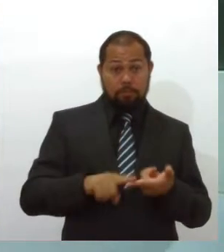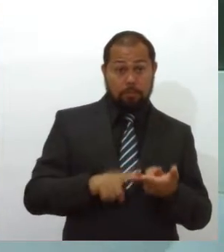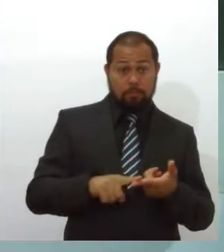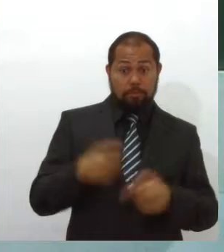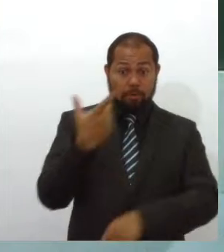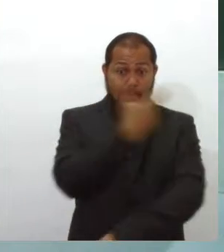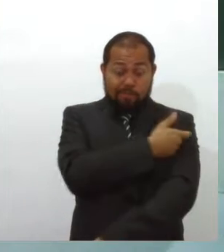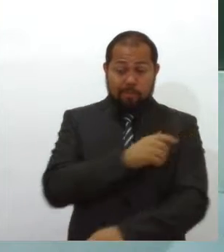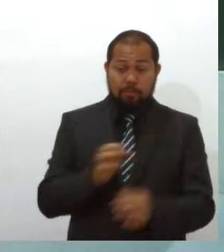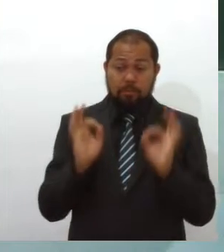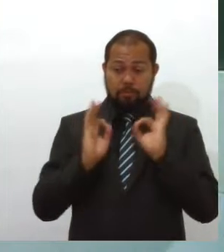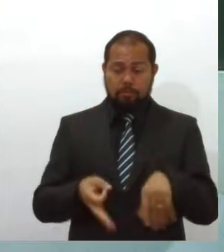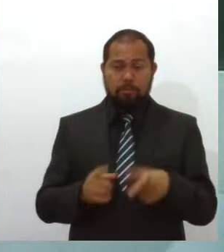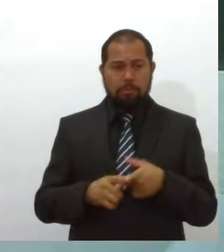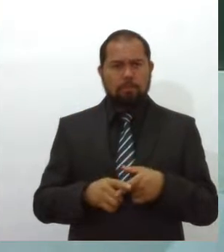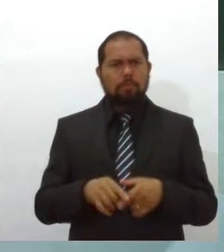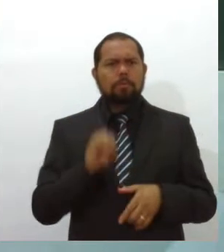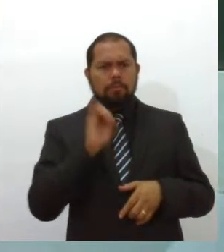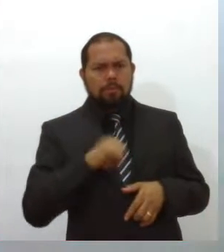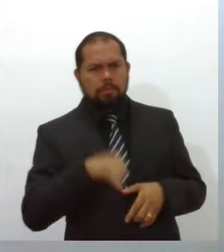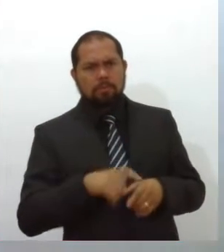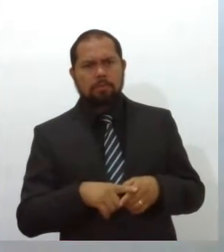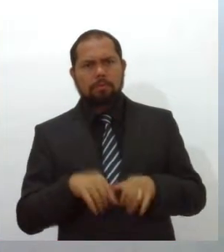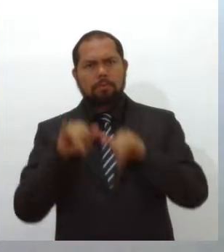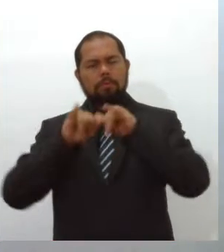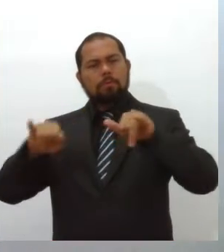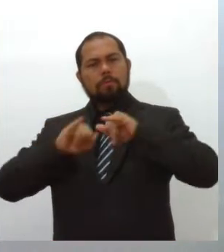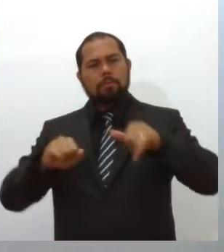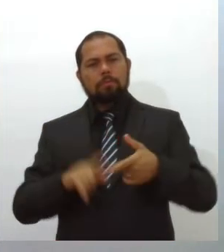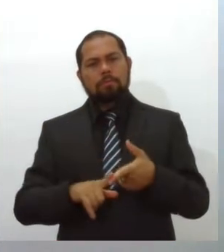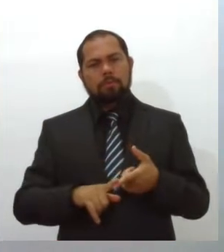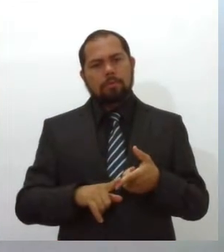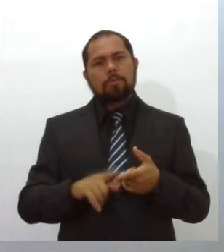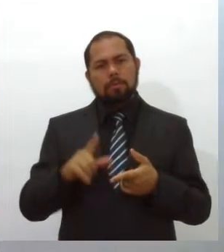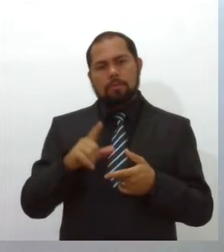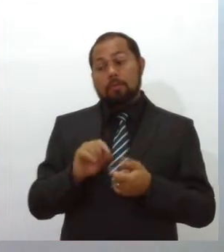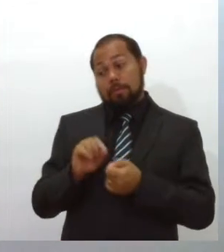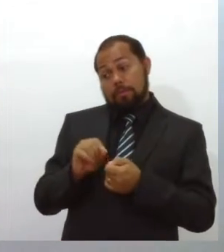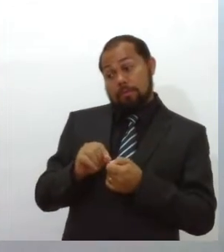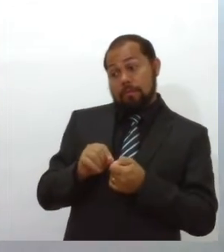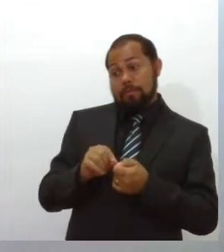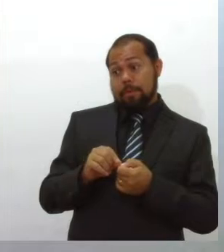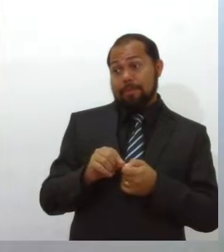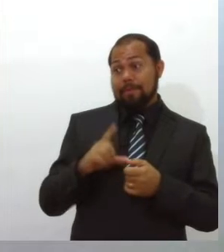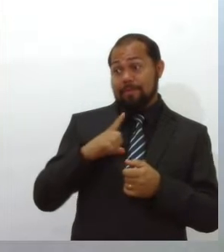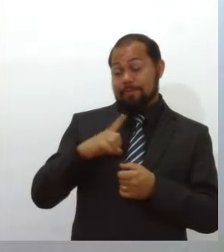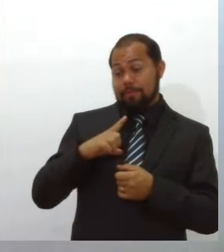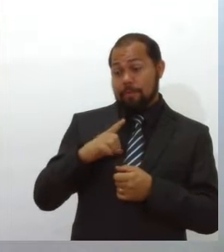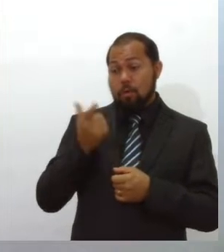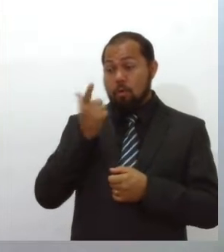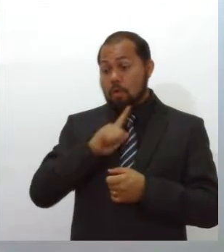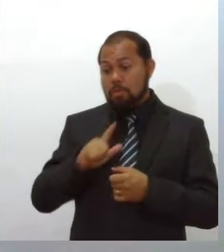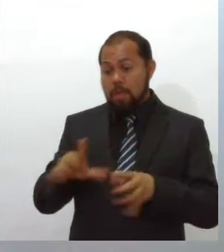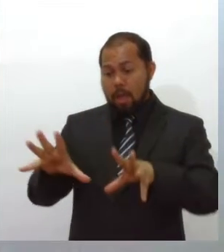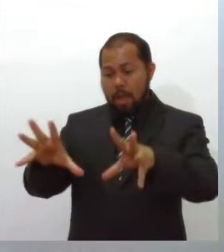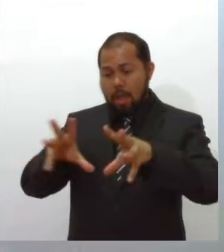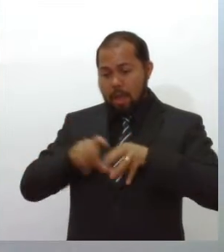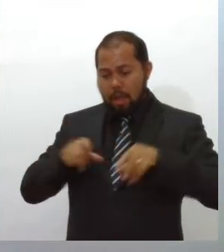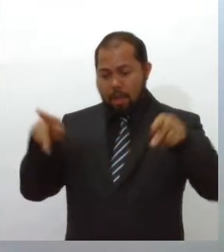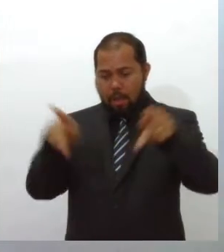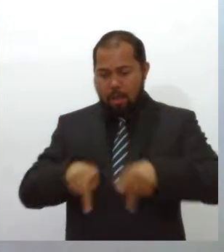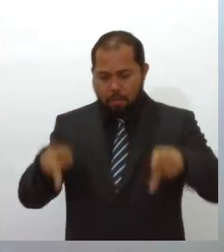Exatamente. Essas campanhas são feitas justamente para a gente ter uma maior adesão da população e conseguimos, assim,